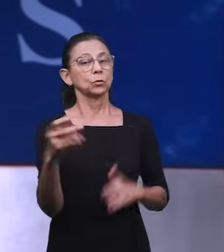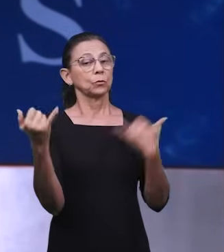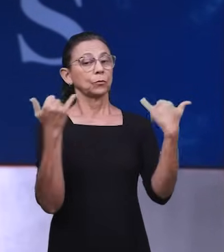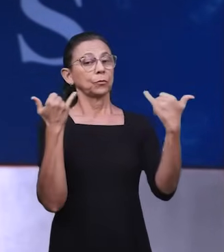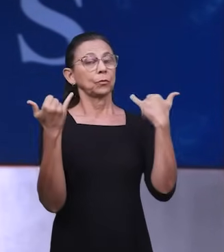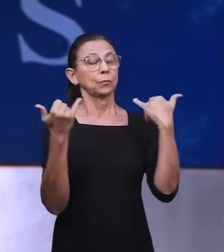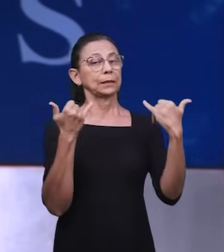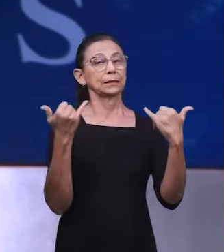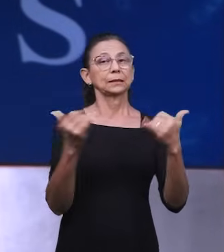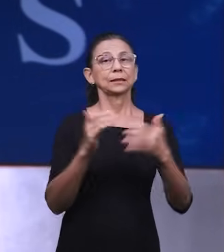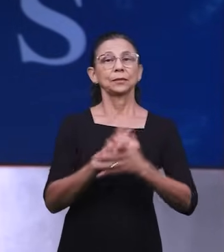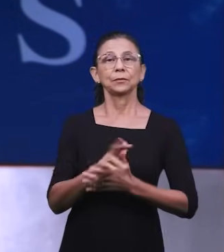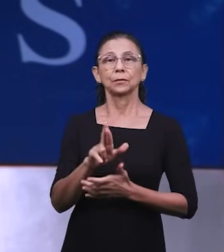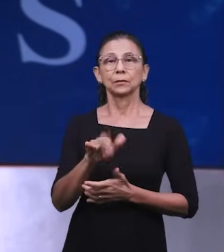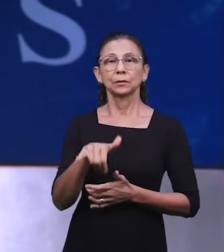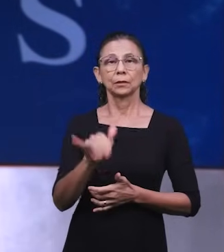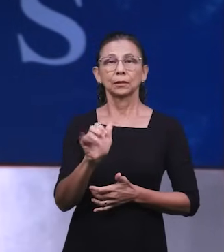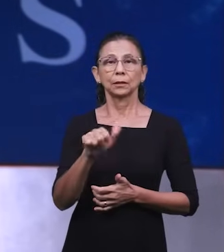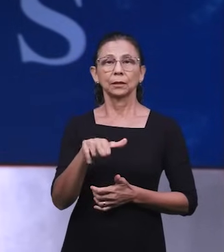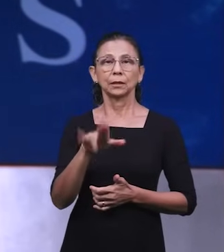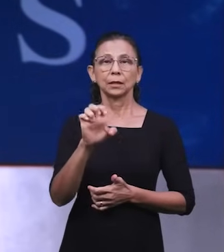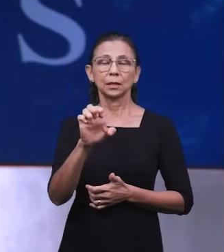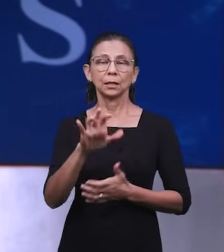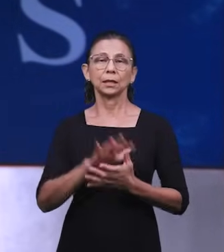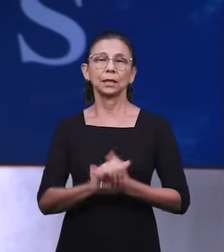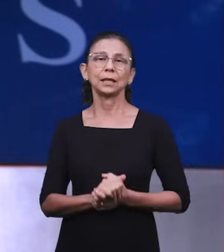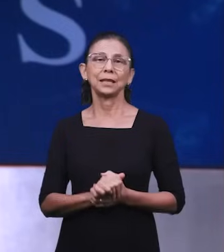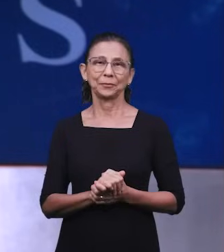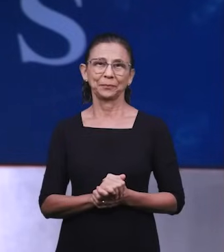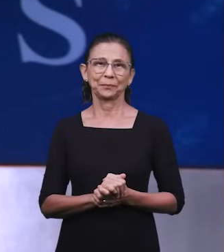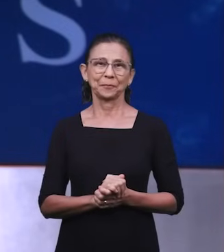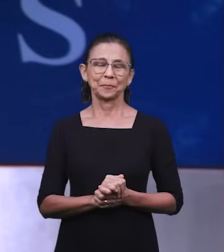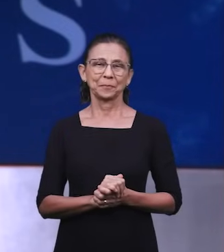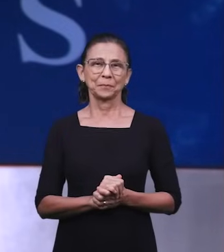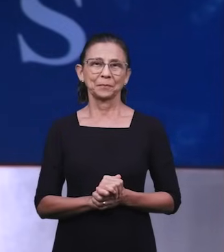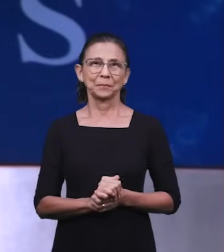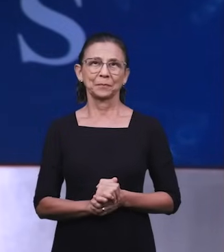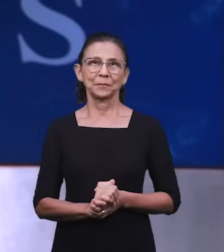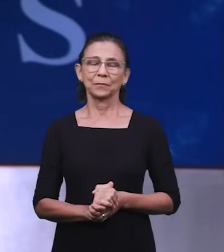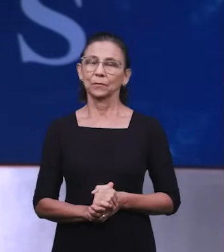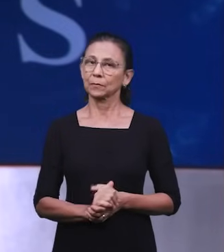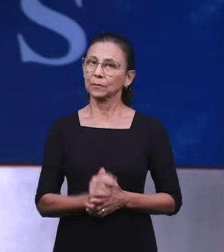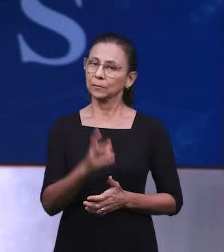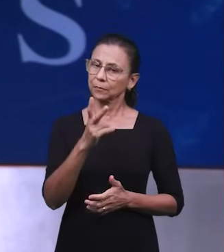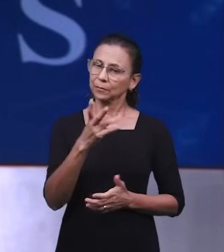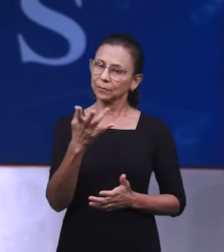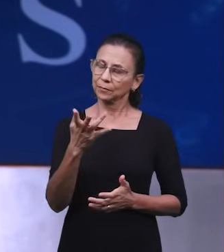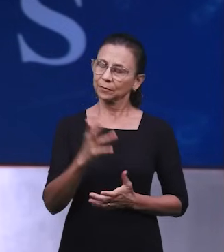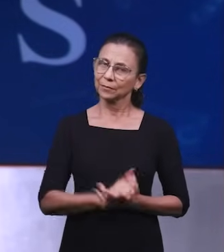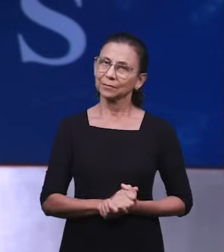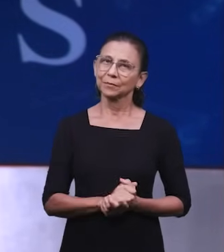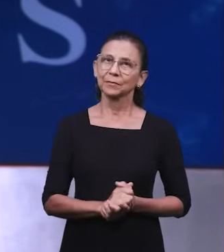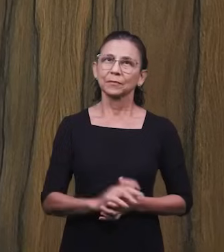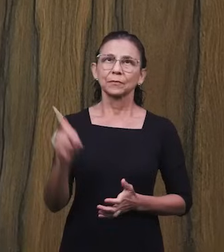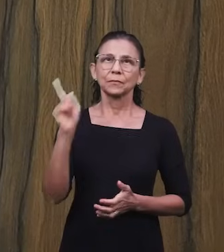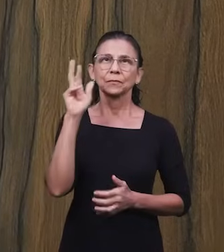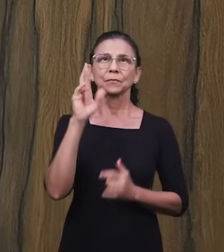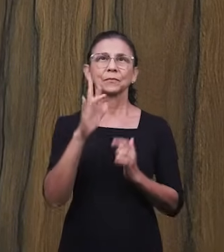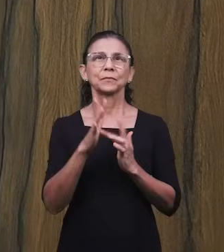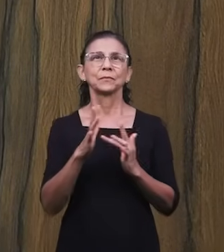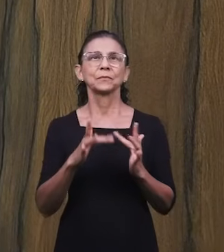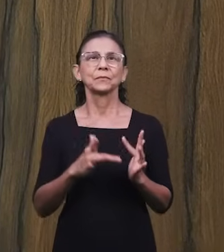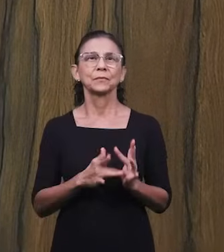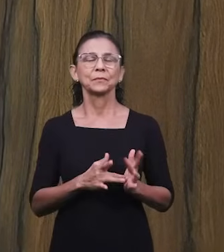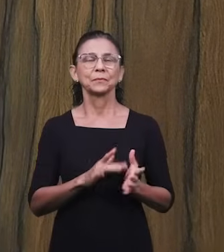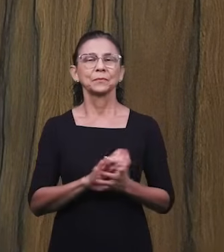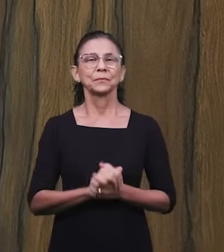informações, agora com a nossa irmã Rayane Biesek, da região centro-oeste do Brasil. Rayane, agora é com você, minha irmã. Paz do Senhor! A paz do